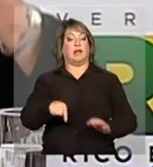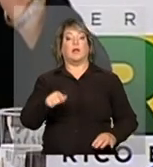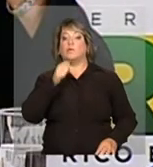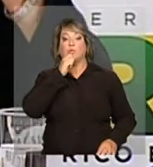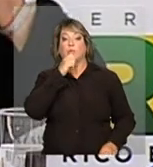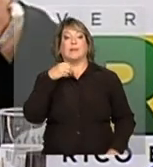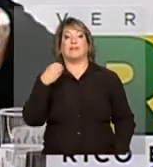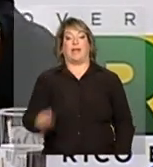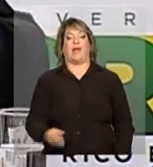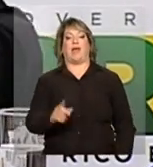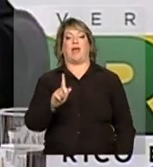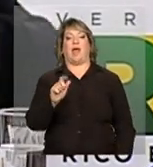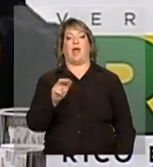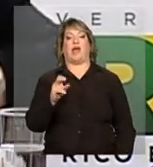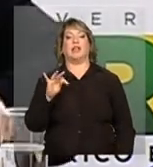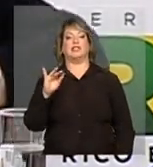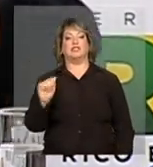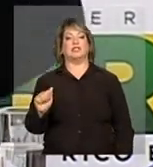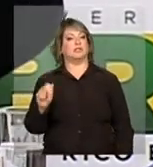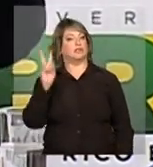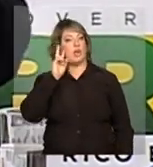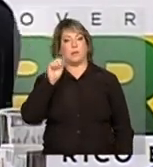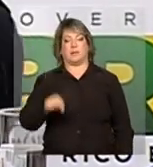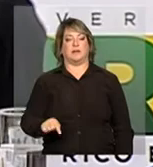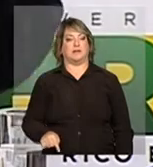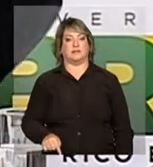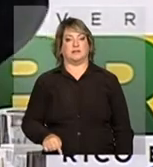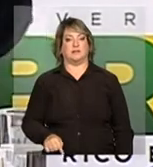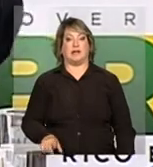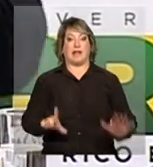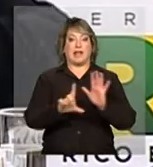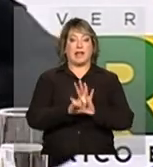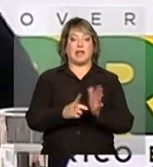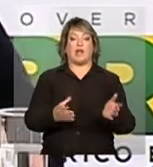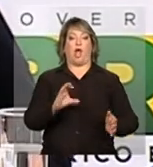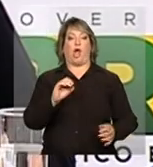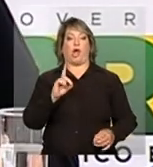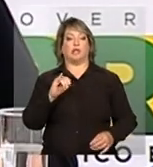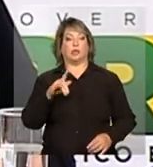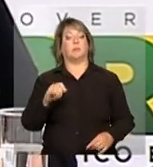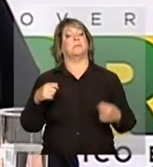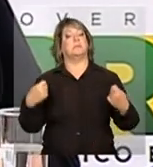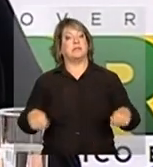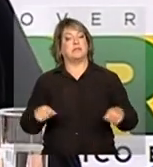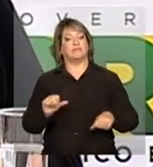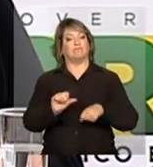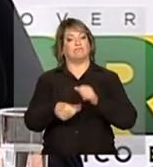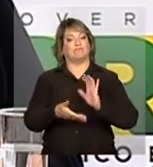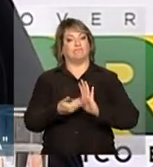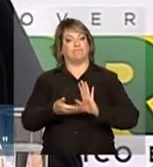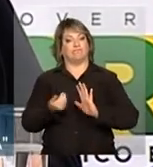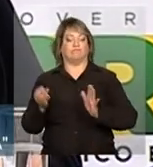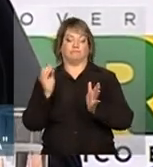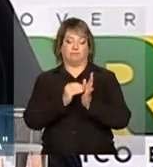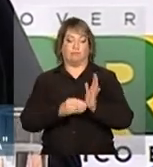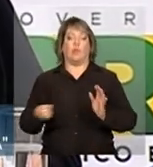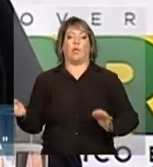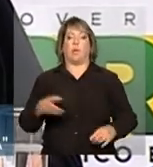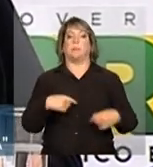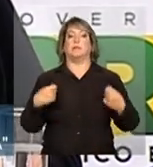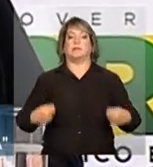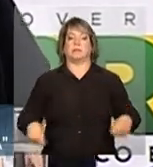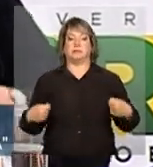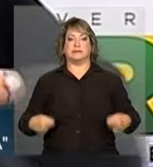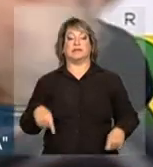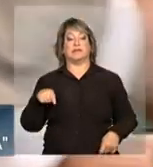isto. As leis e os códigos precisam ser mudados. Isso fica muito